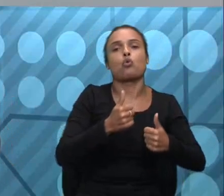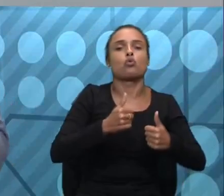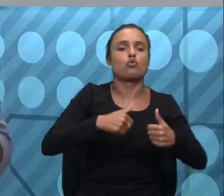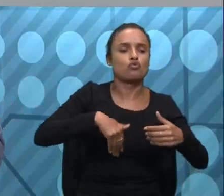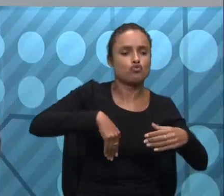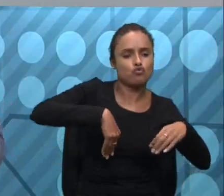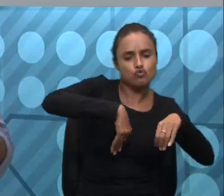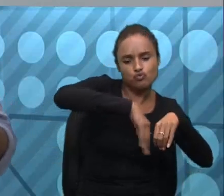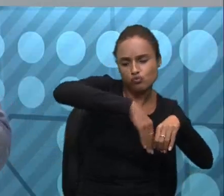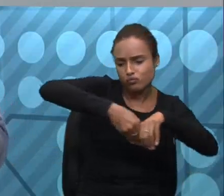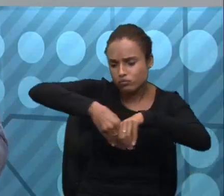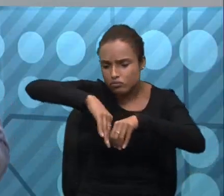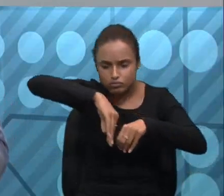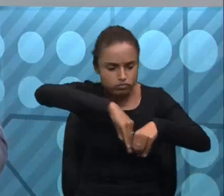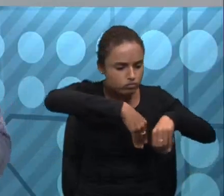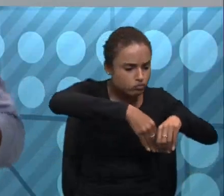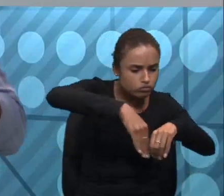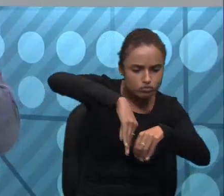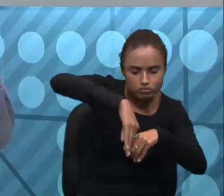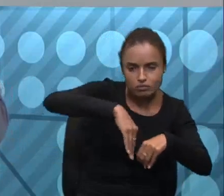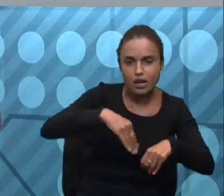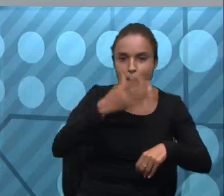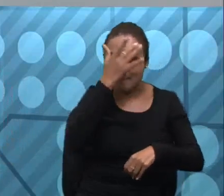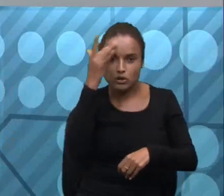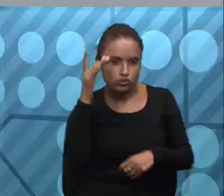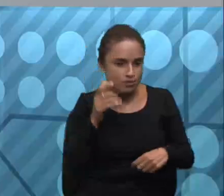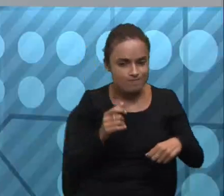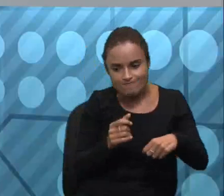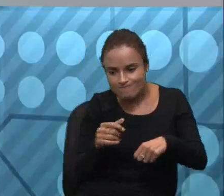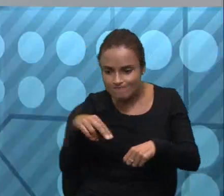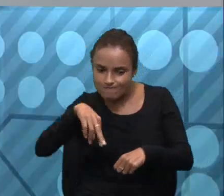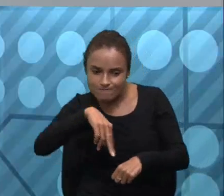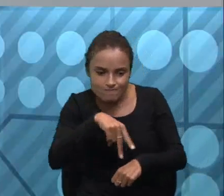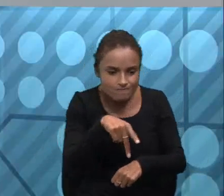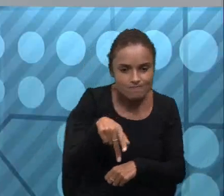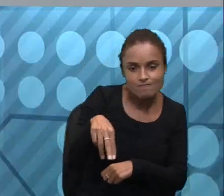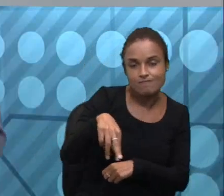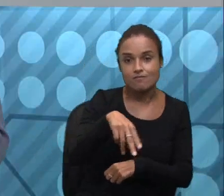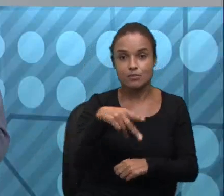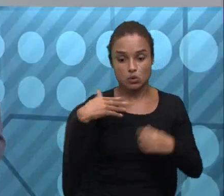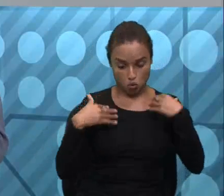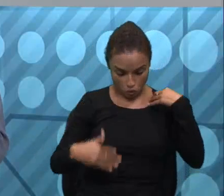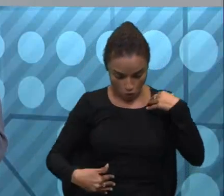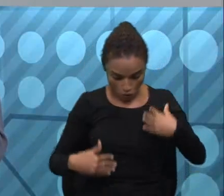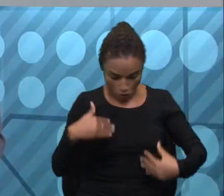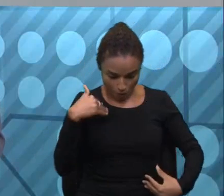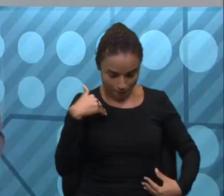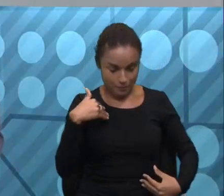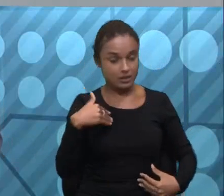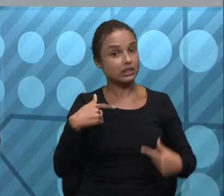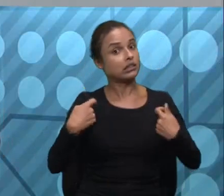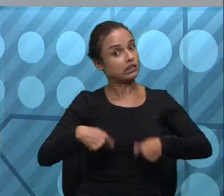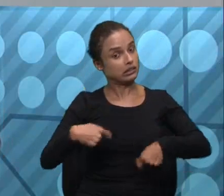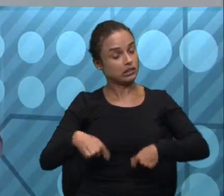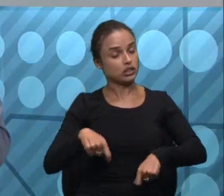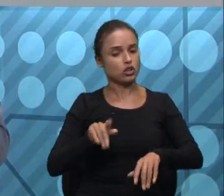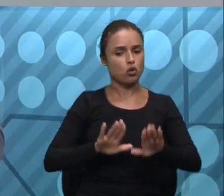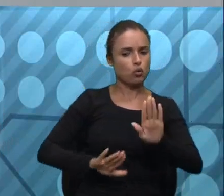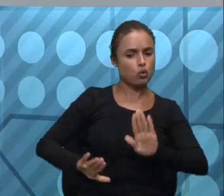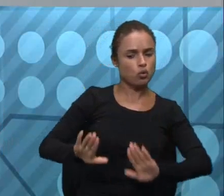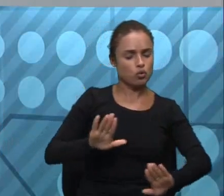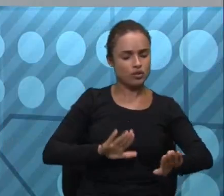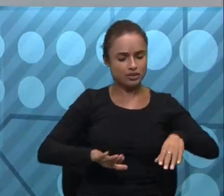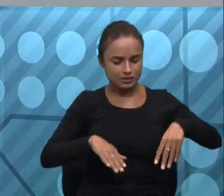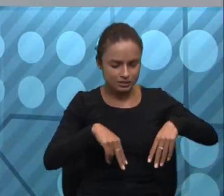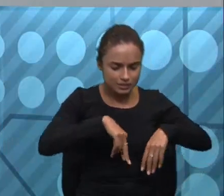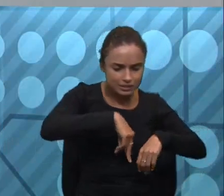trabalhar muito com a agilidade, a gente tem que tomar cuidado com todas dos membros inferiores, tá? Então não tem uma que